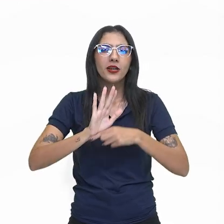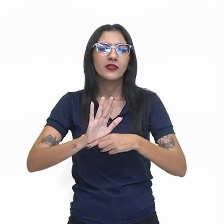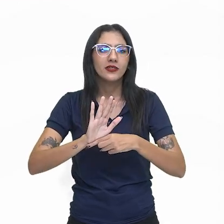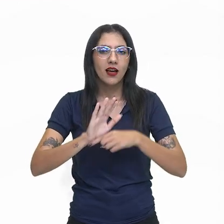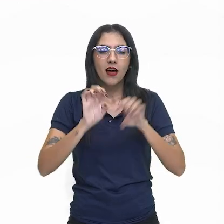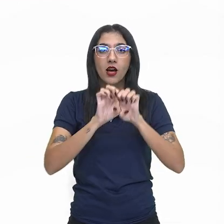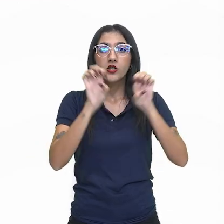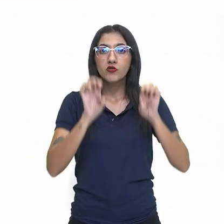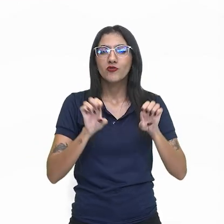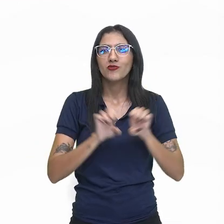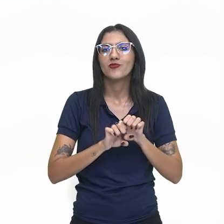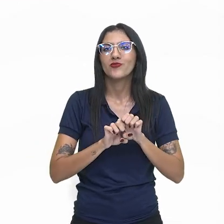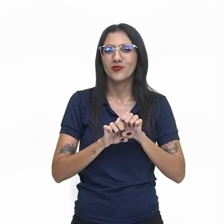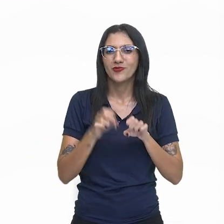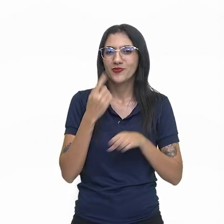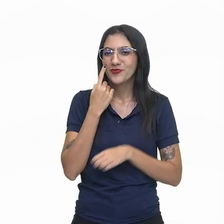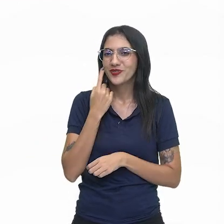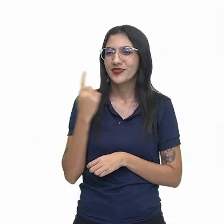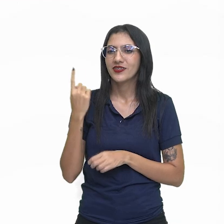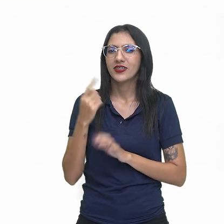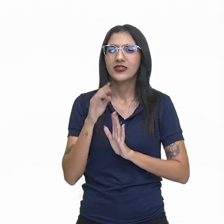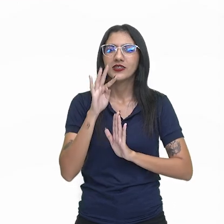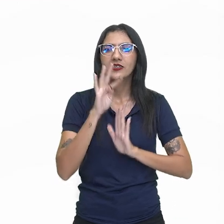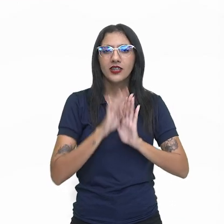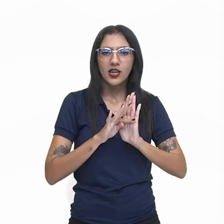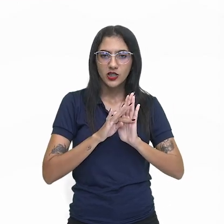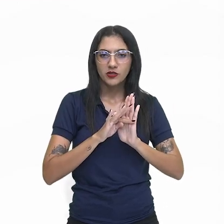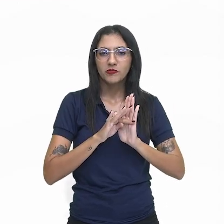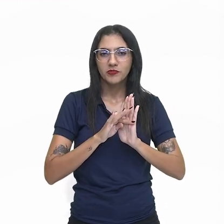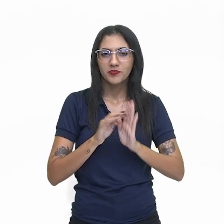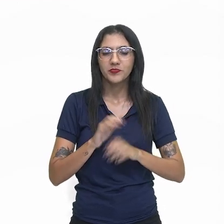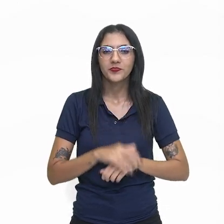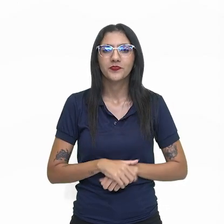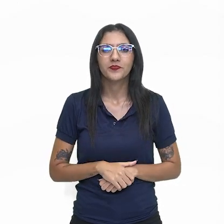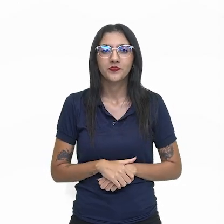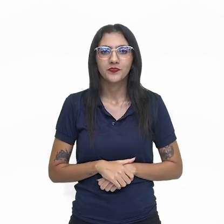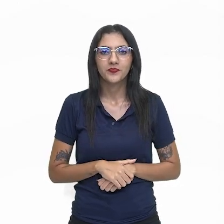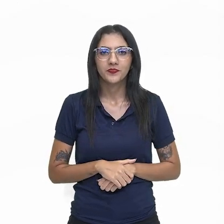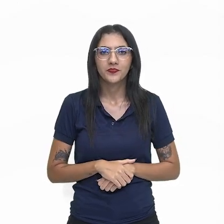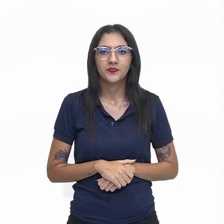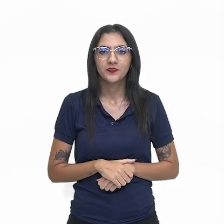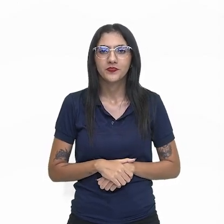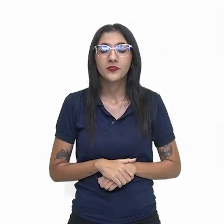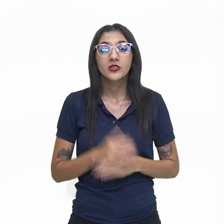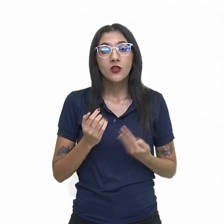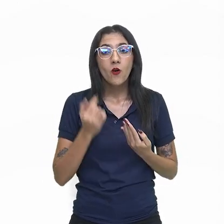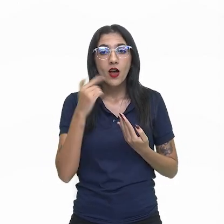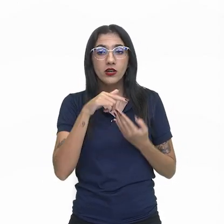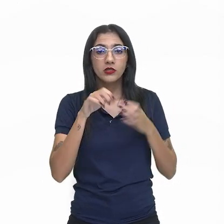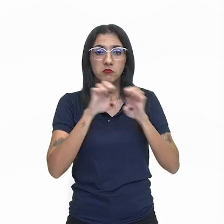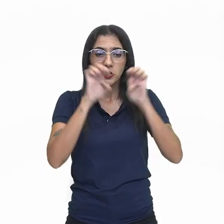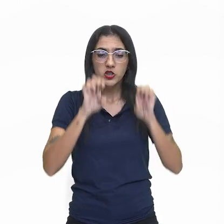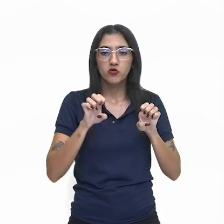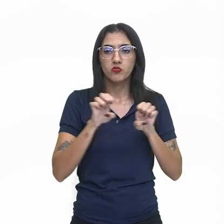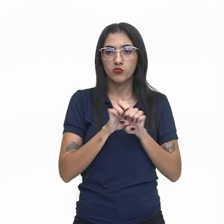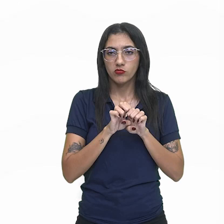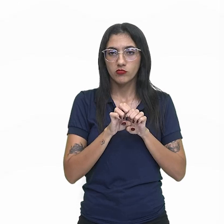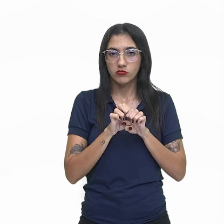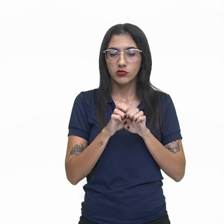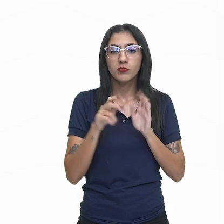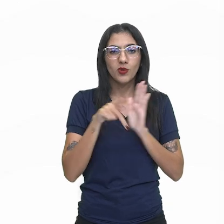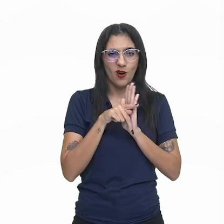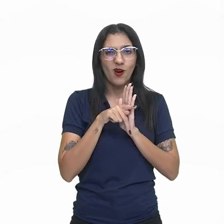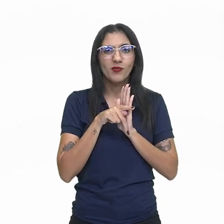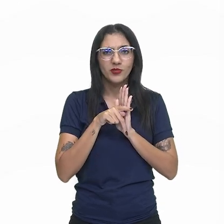a estrutura dessa receita. Então, a receita, além da sua estrutura composicional, como